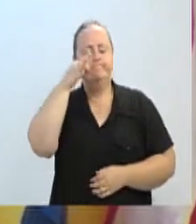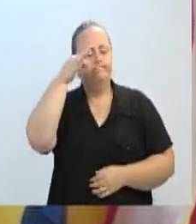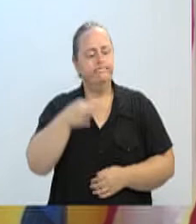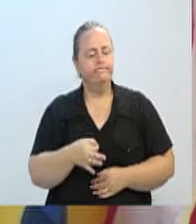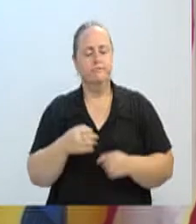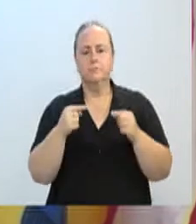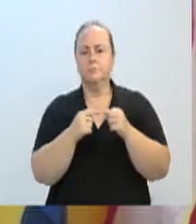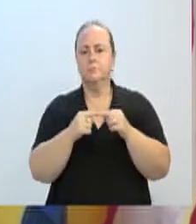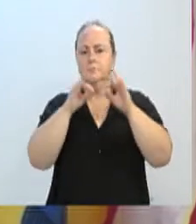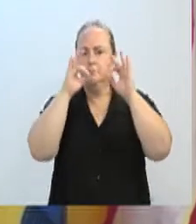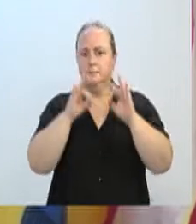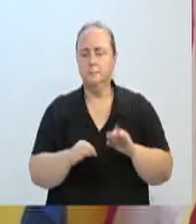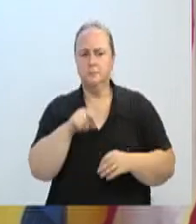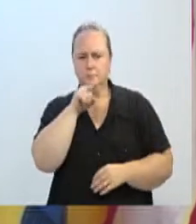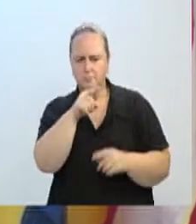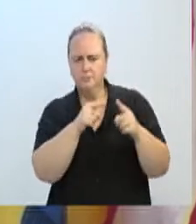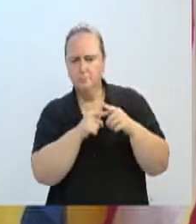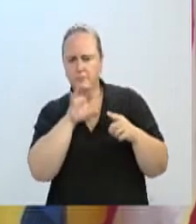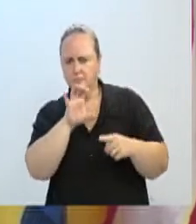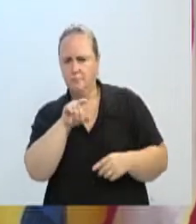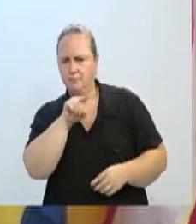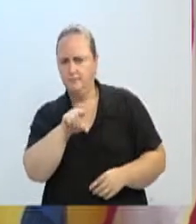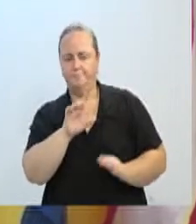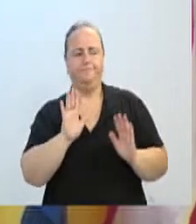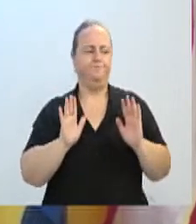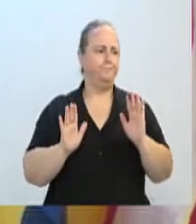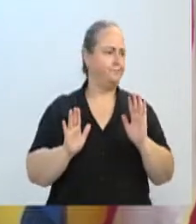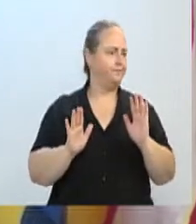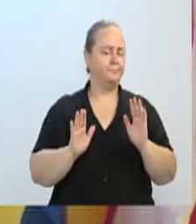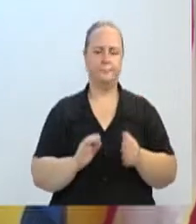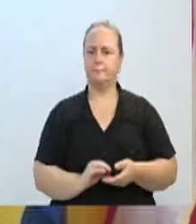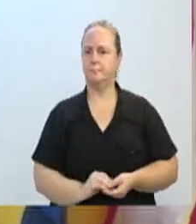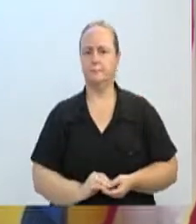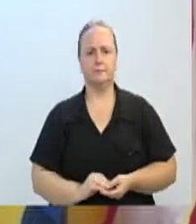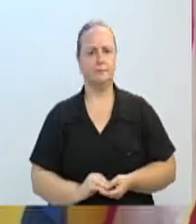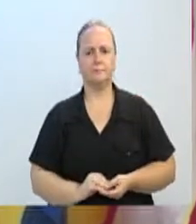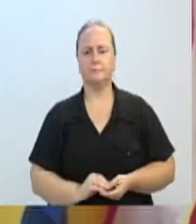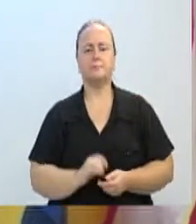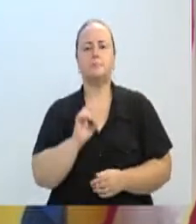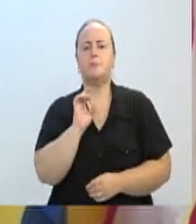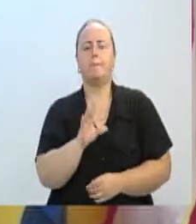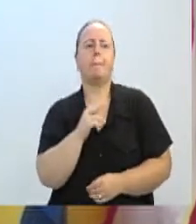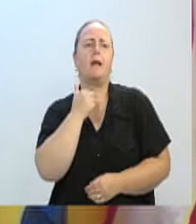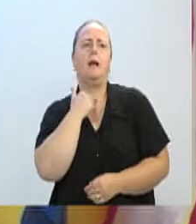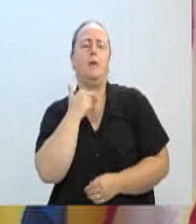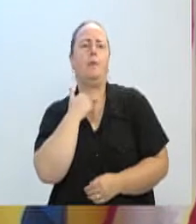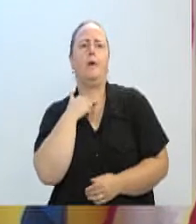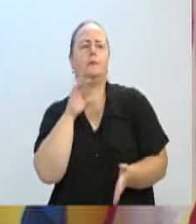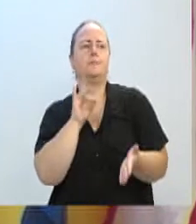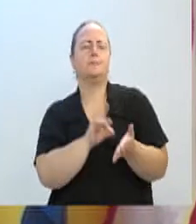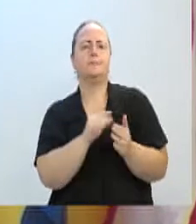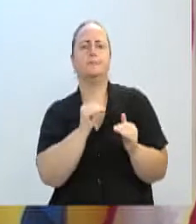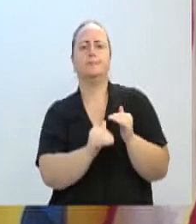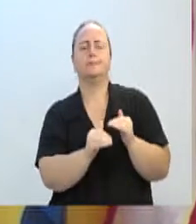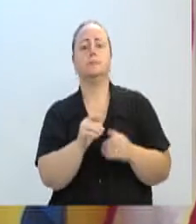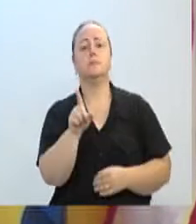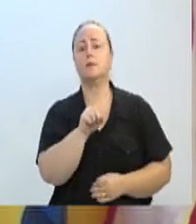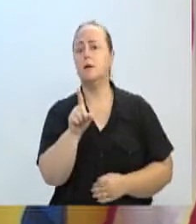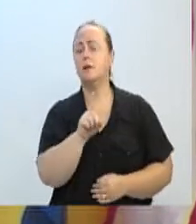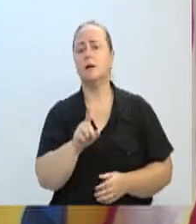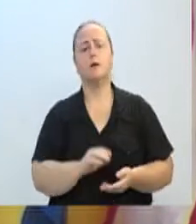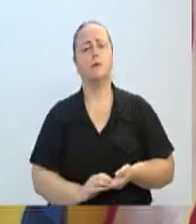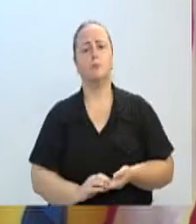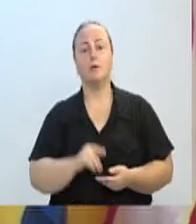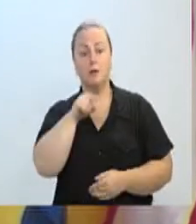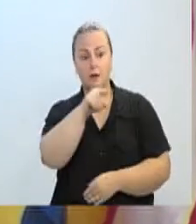efetivas e não esse tipo de resposta onde vão simplesmente dizer que não é efetivo. Nós precisamos, não só aqui, outros